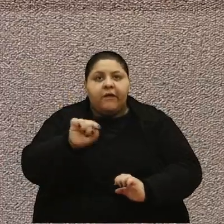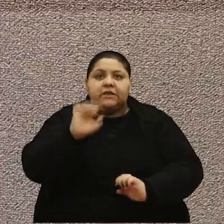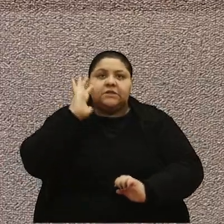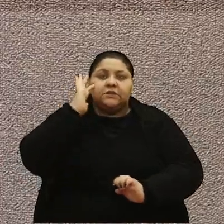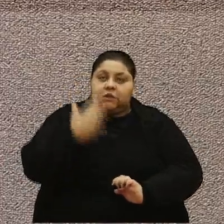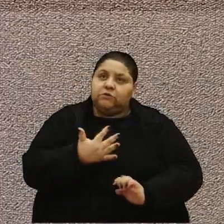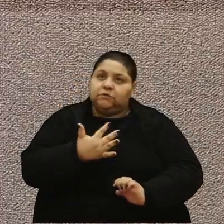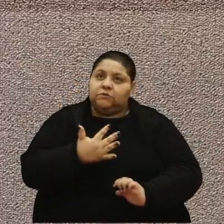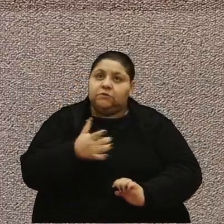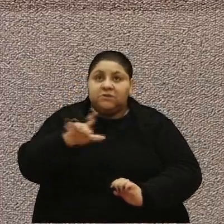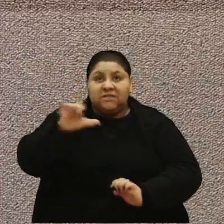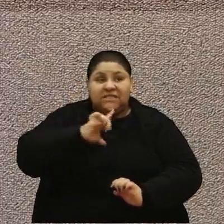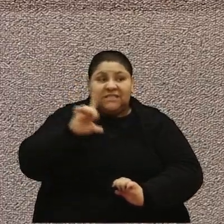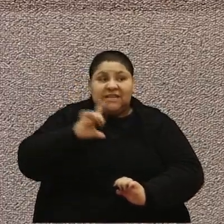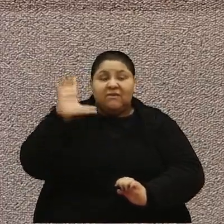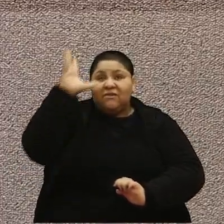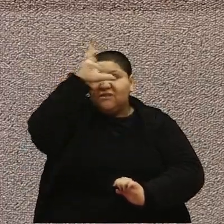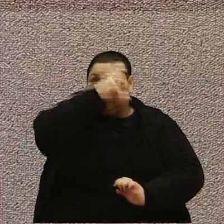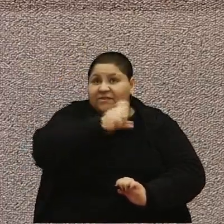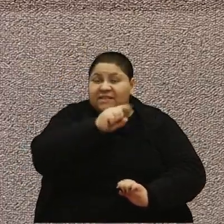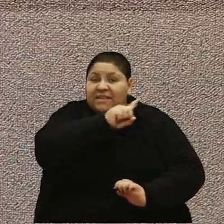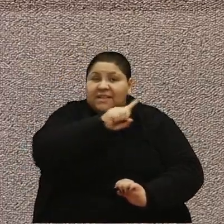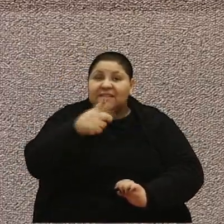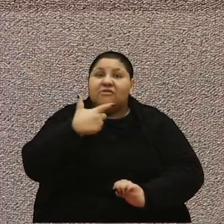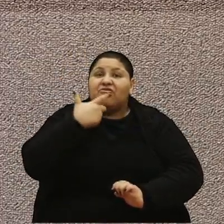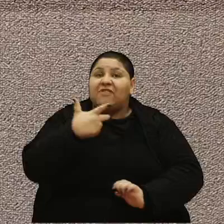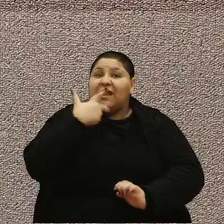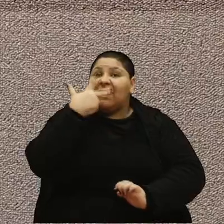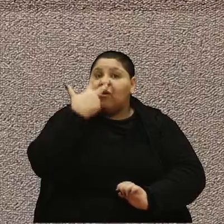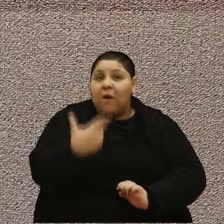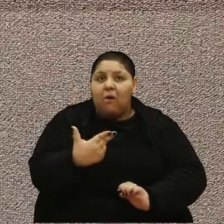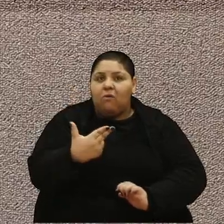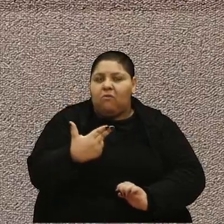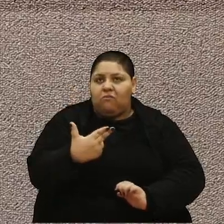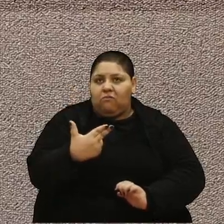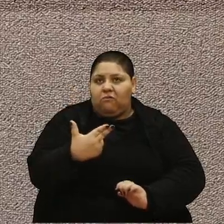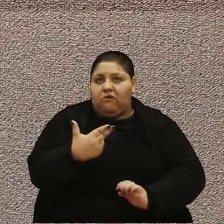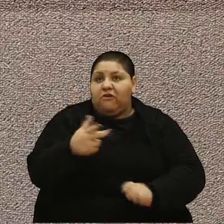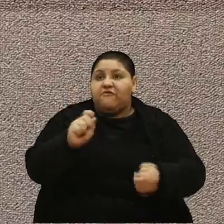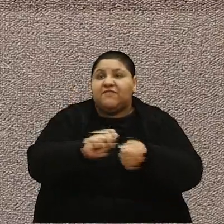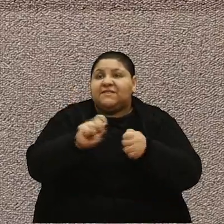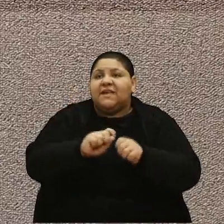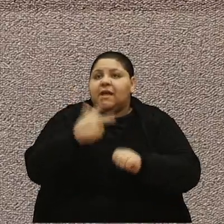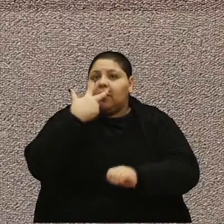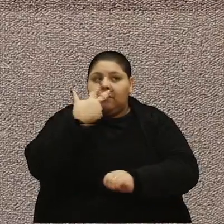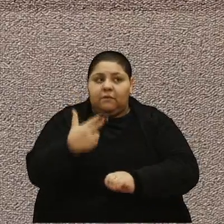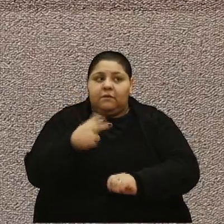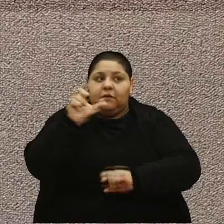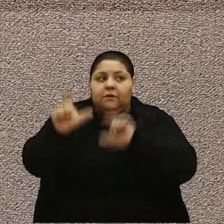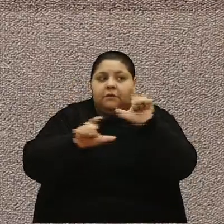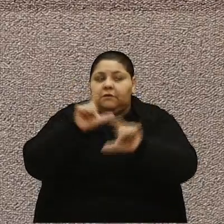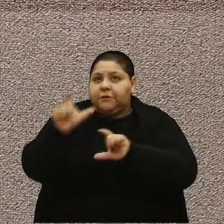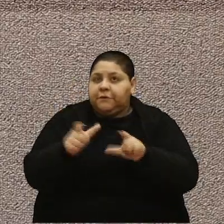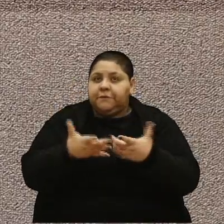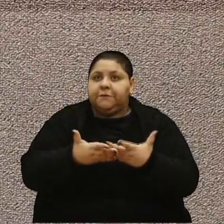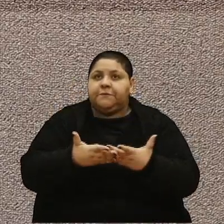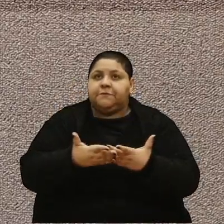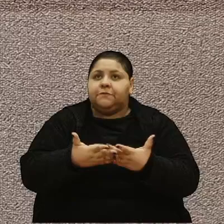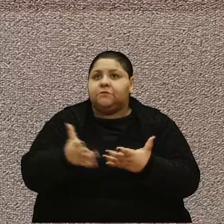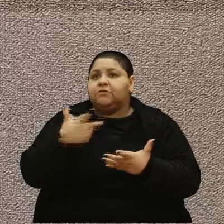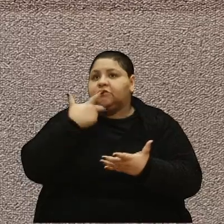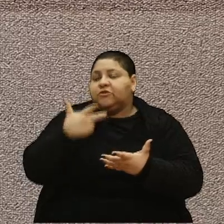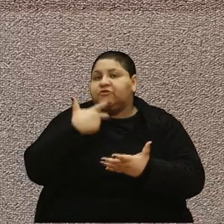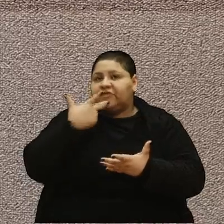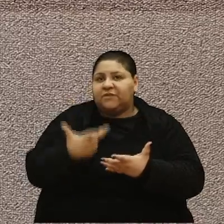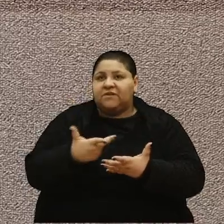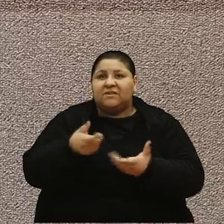resolvem. Porque nós temos que aprender a não reproduzir as coisas. E aí as pessoas ficam falando um monte de